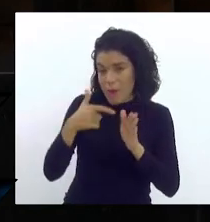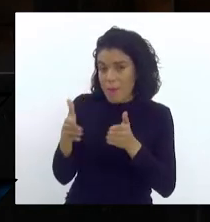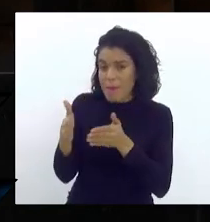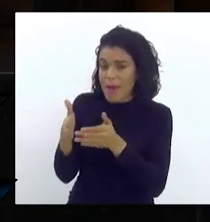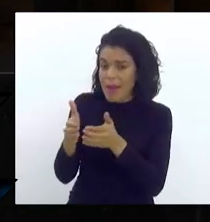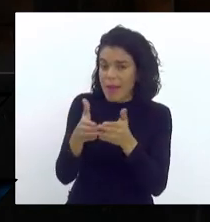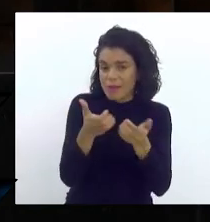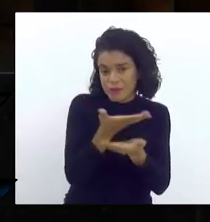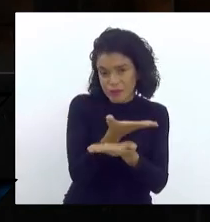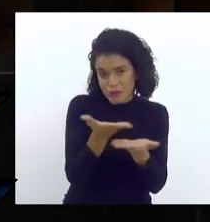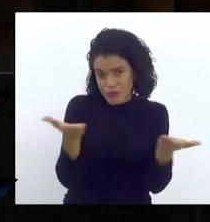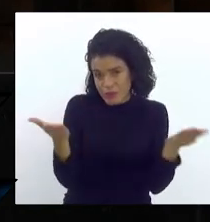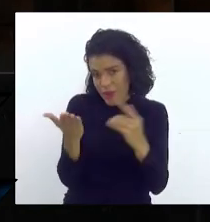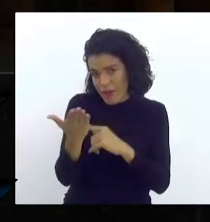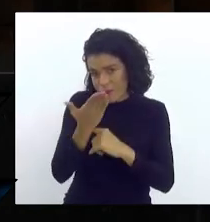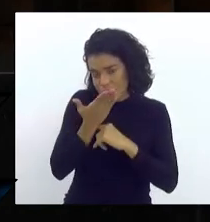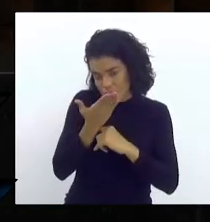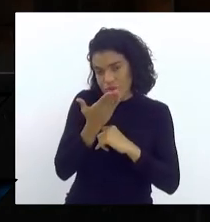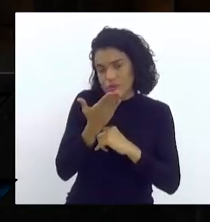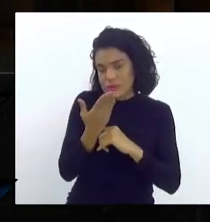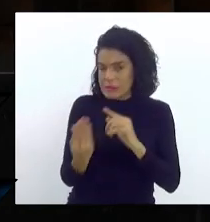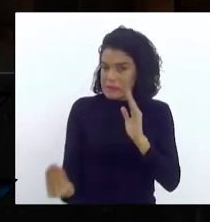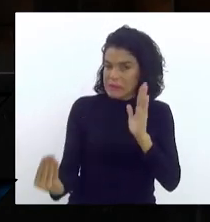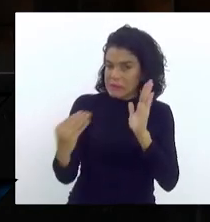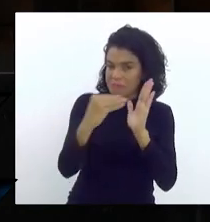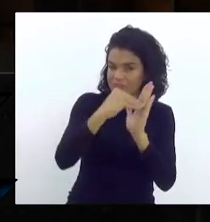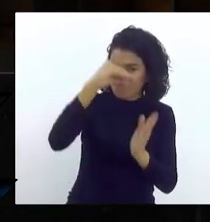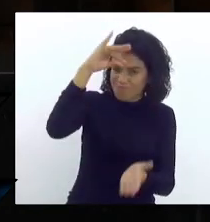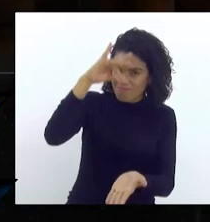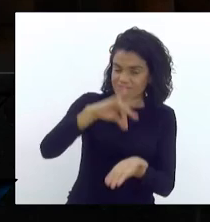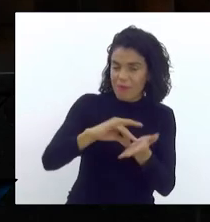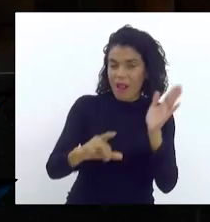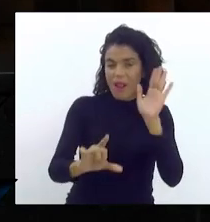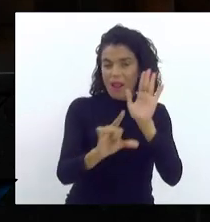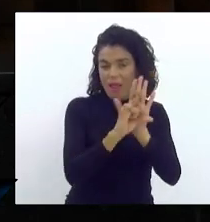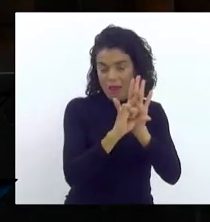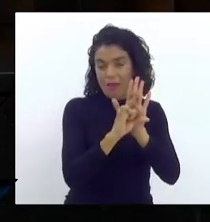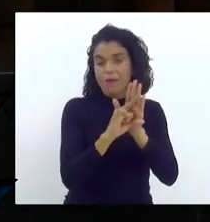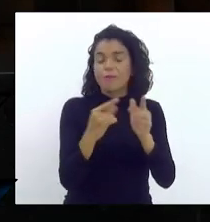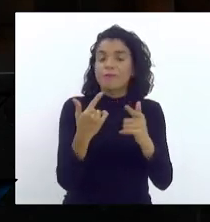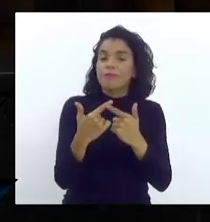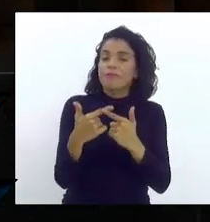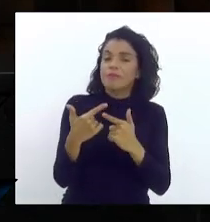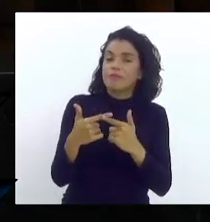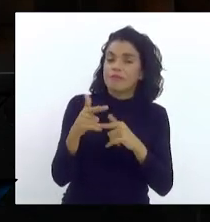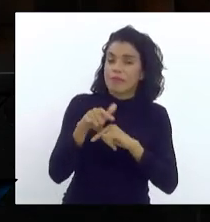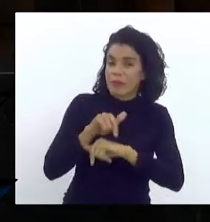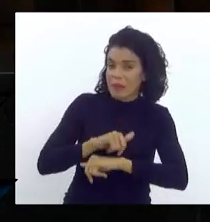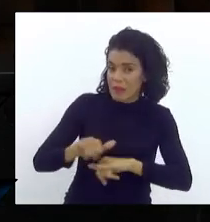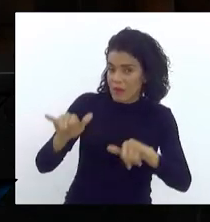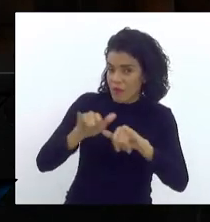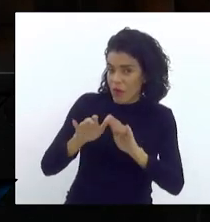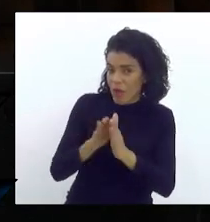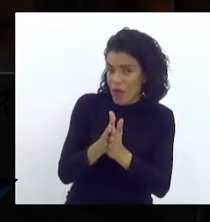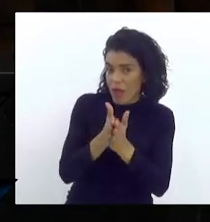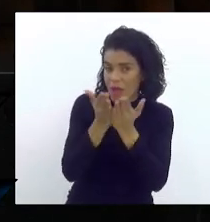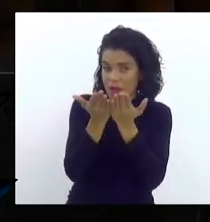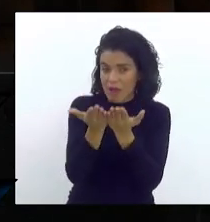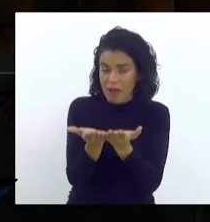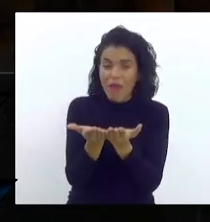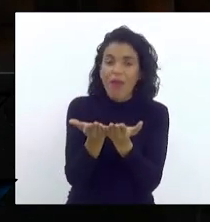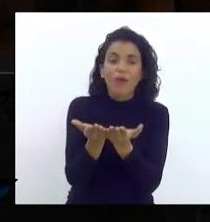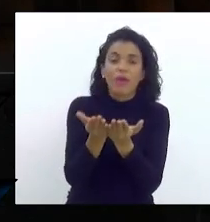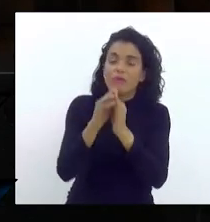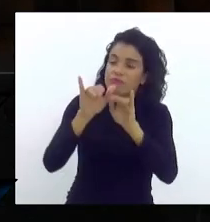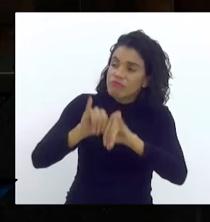que todos me ajudem para que ele se torne lei, porque divulgar a Bíblia é divulgar a palavra de